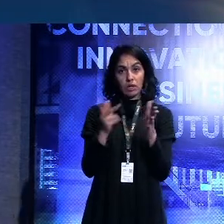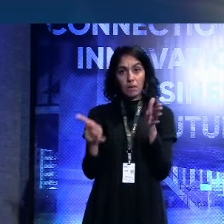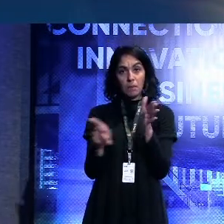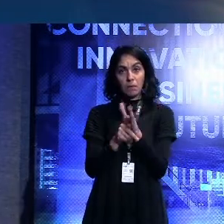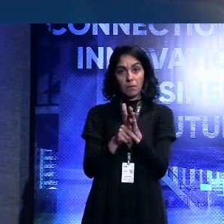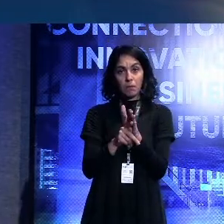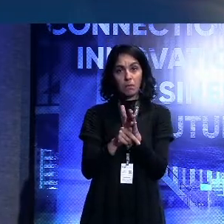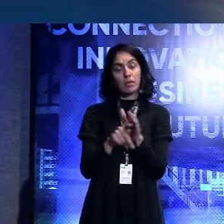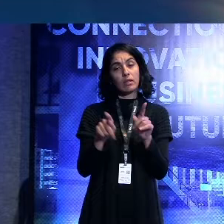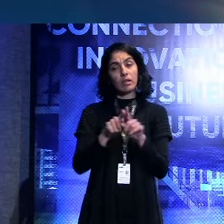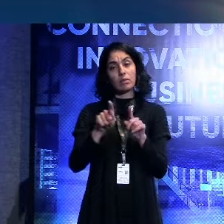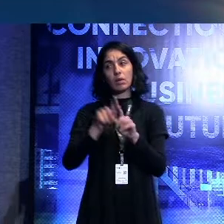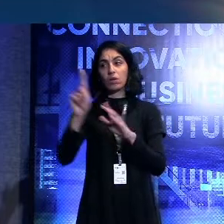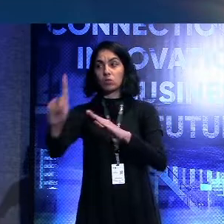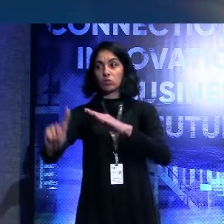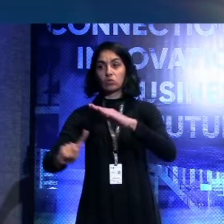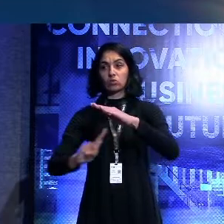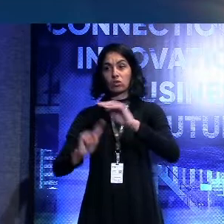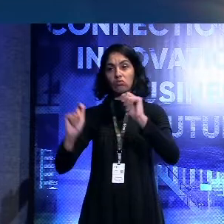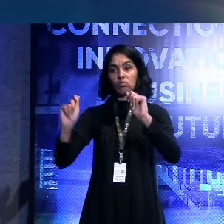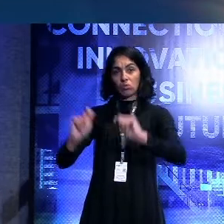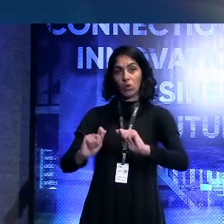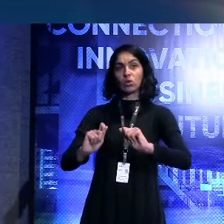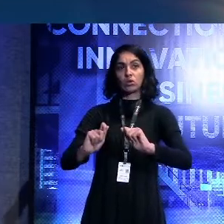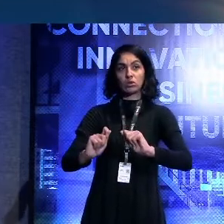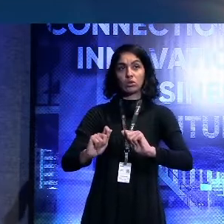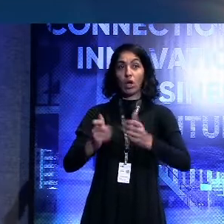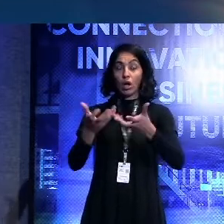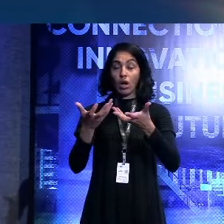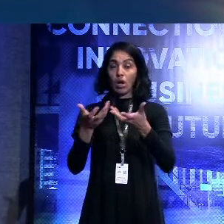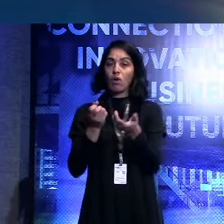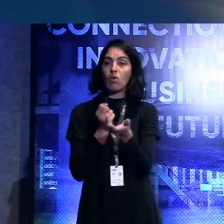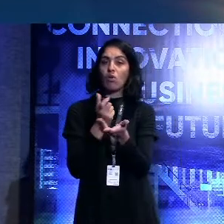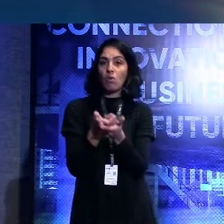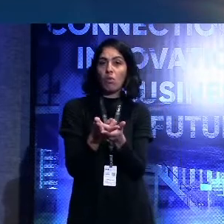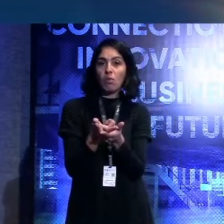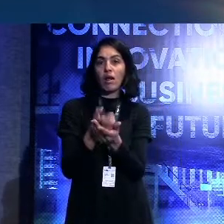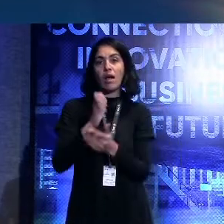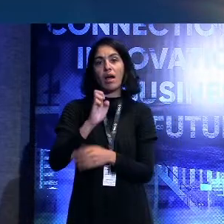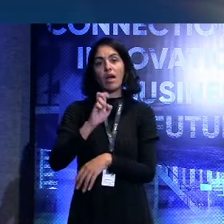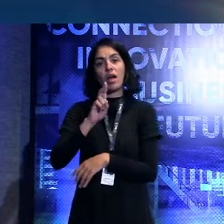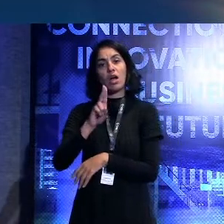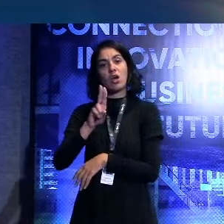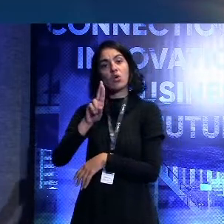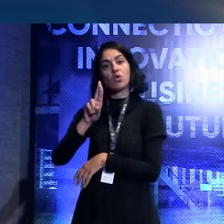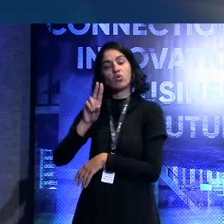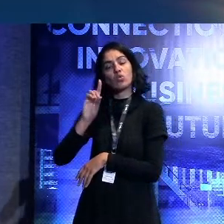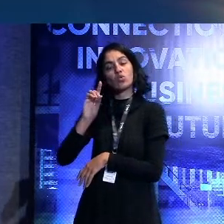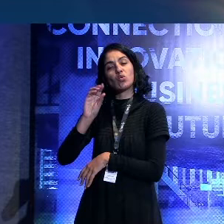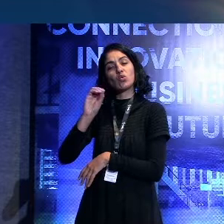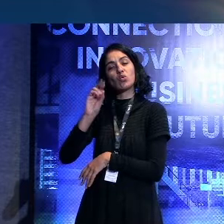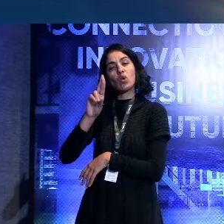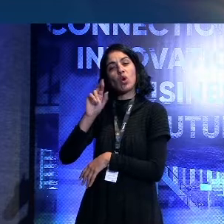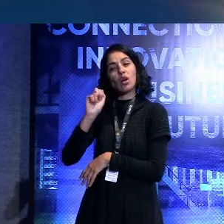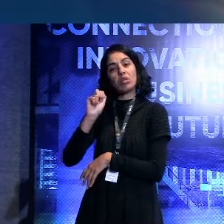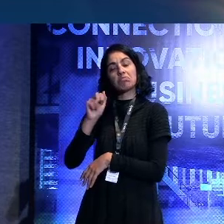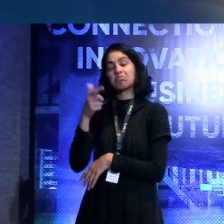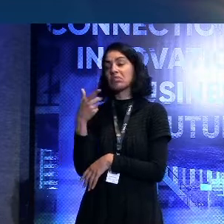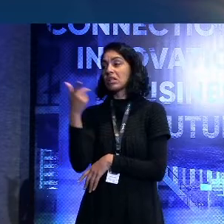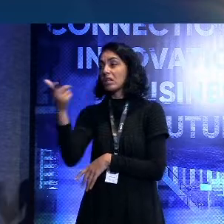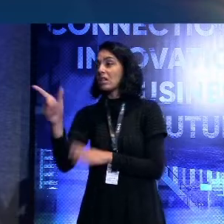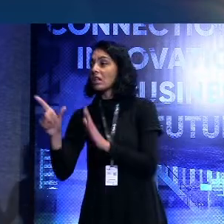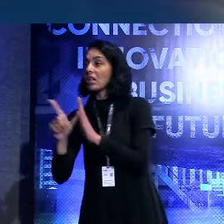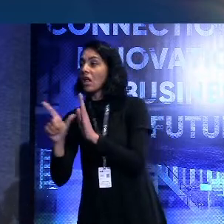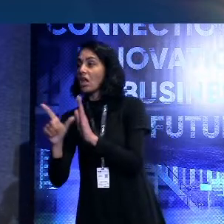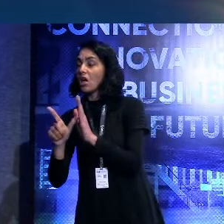consumidor que está lá na ponta pode, basicamente, querer comprar uma Eudora pelo e-commerce, retirar na loja, ou retirar no espaço, ou retirar com uma